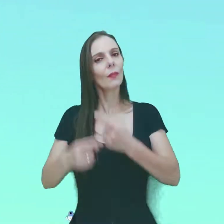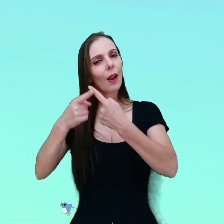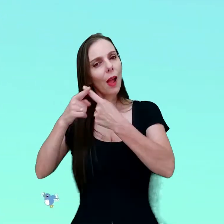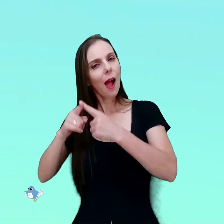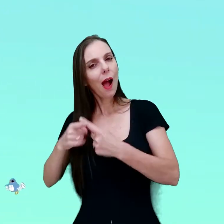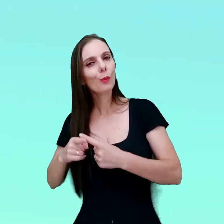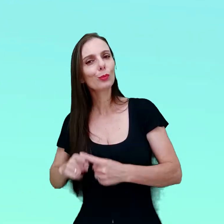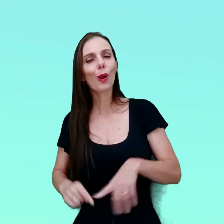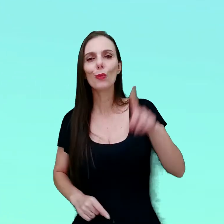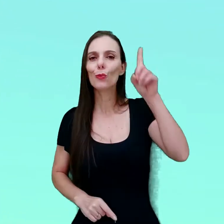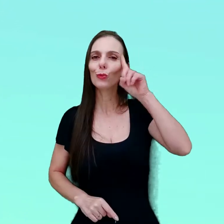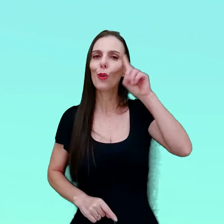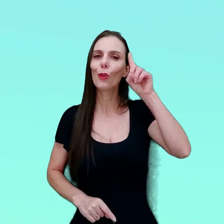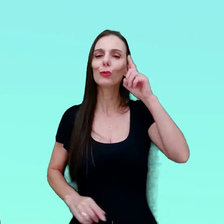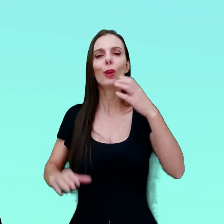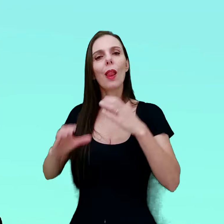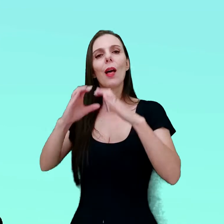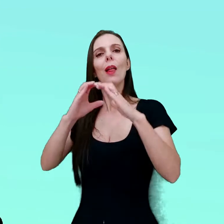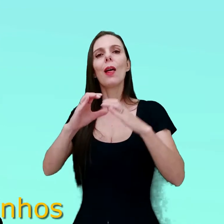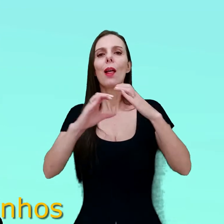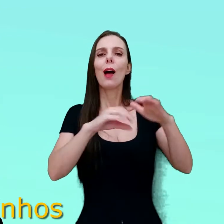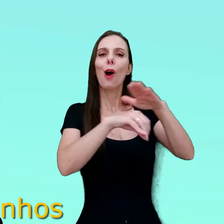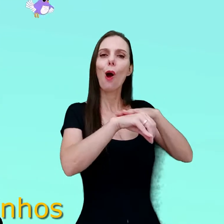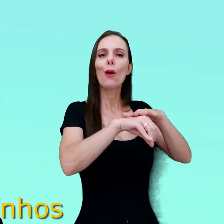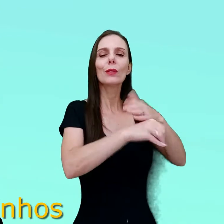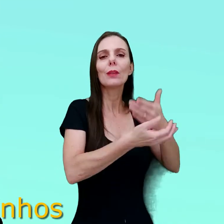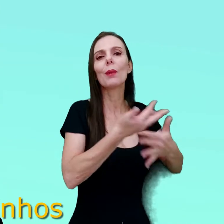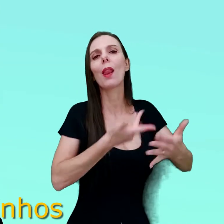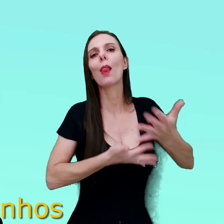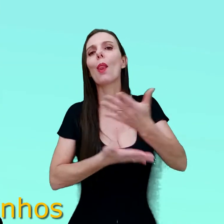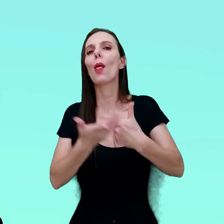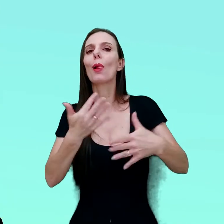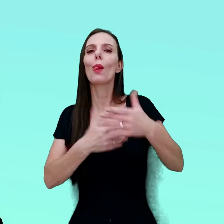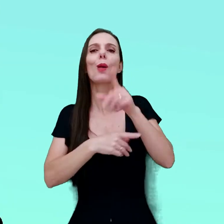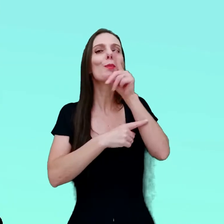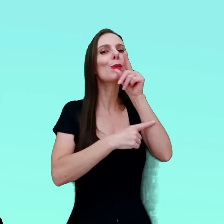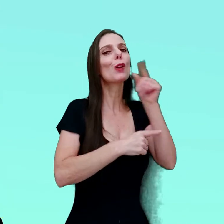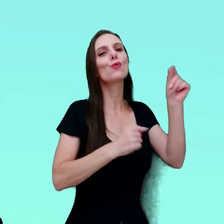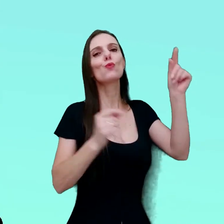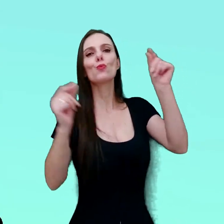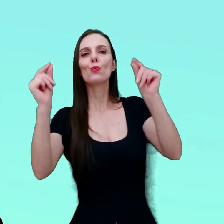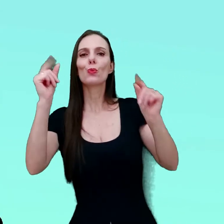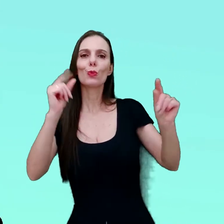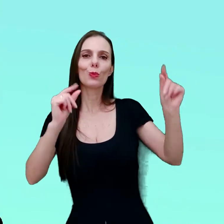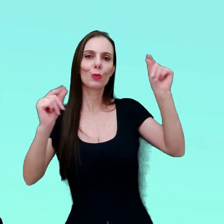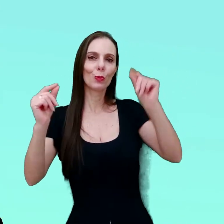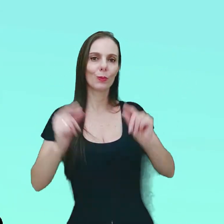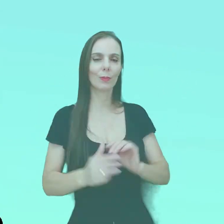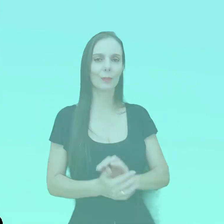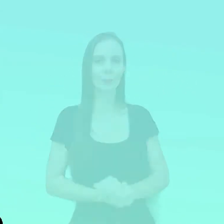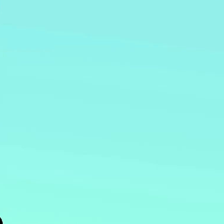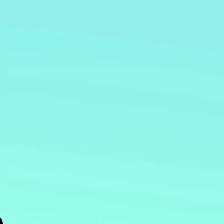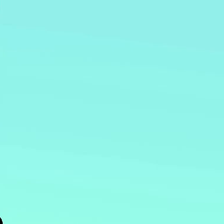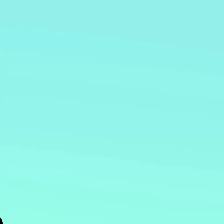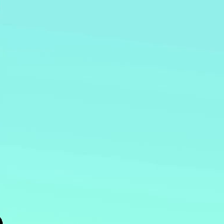Rapunzel passava todo o dia cantando e falando com os passarinhos que vinham visitá-la.